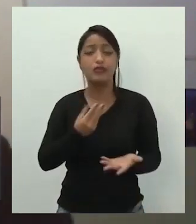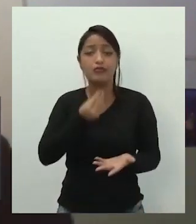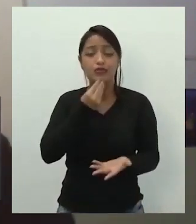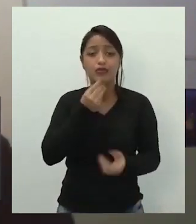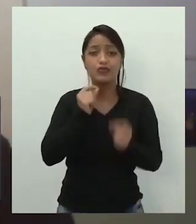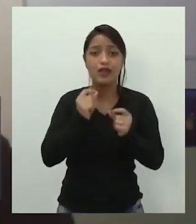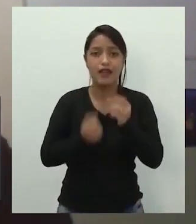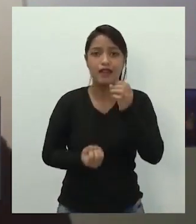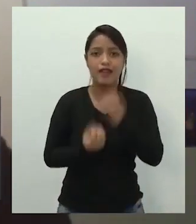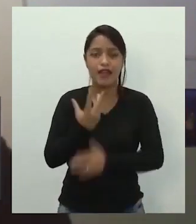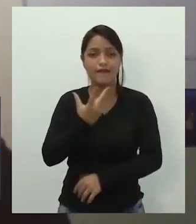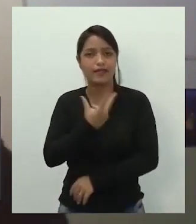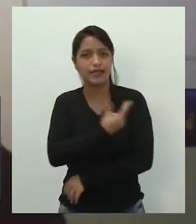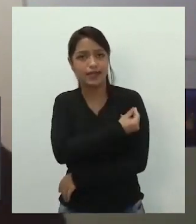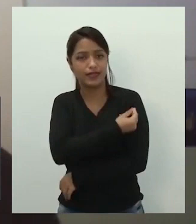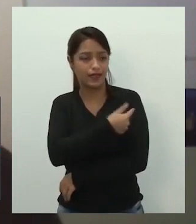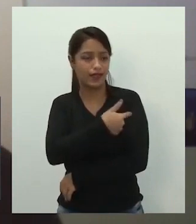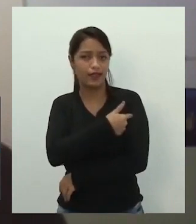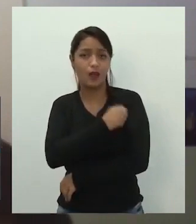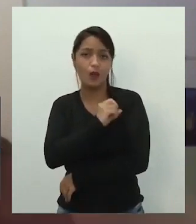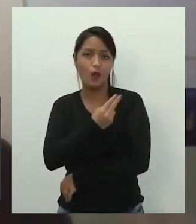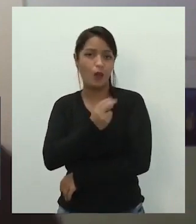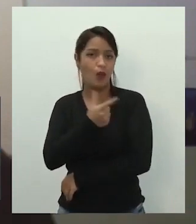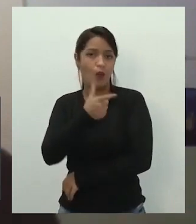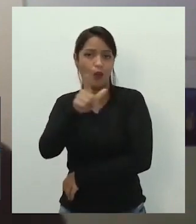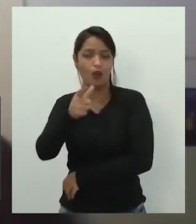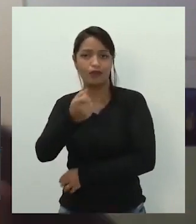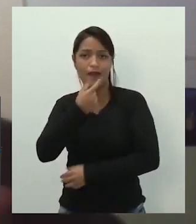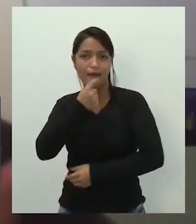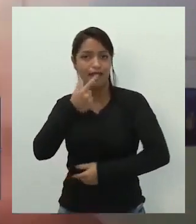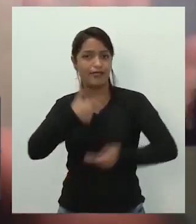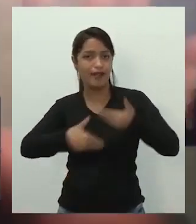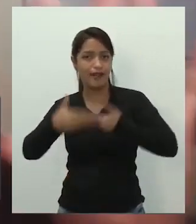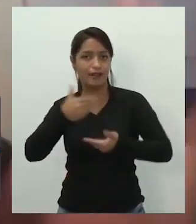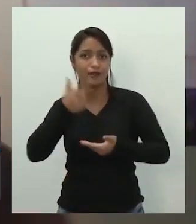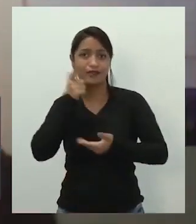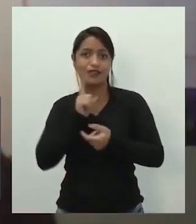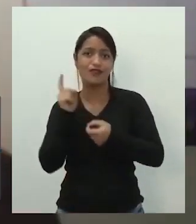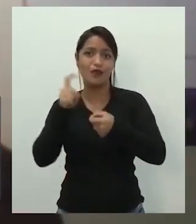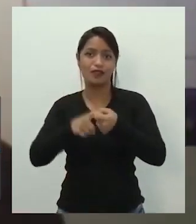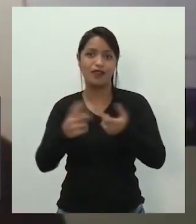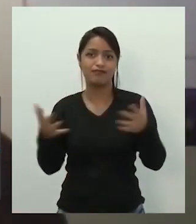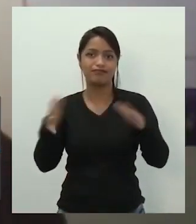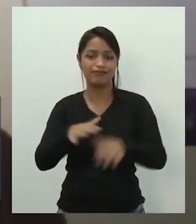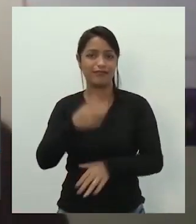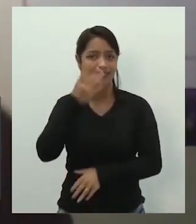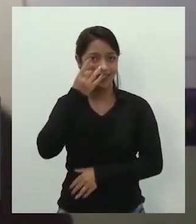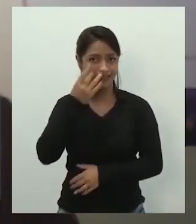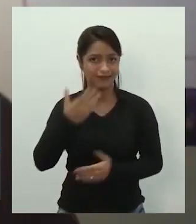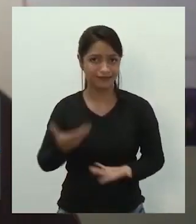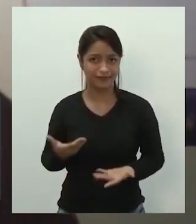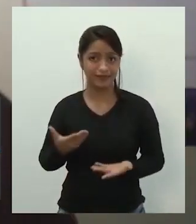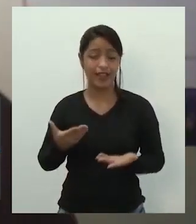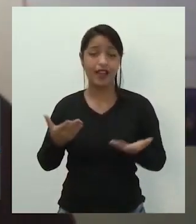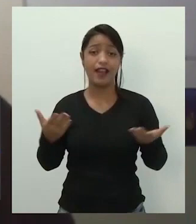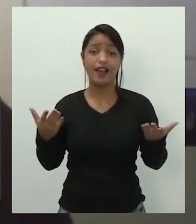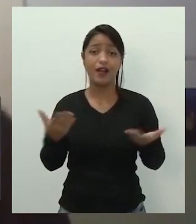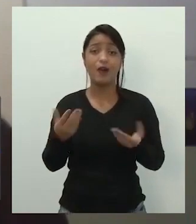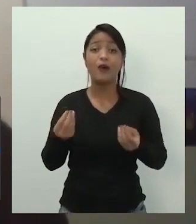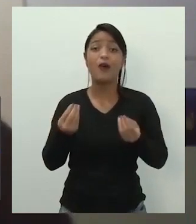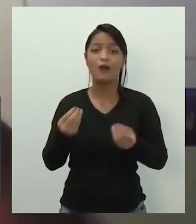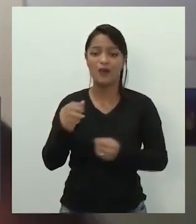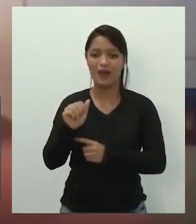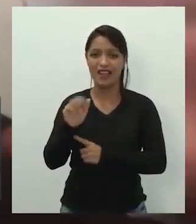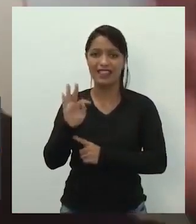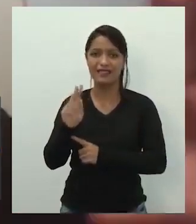para combatermos o vírus, né? E voltarmos à nossa vida. Essa hora que a gente já estaria, né, os que saem mais cedo da